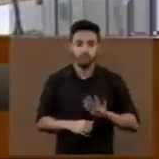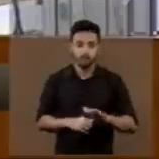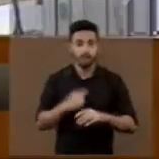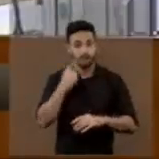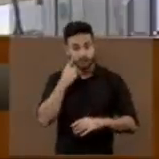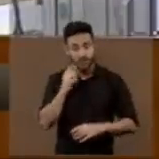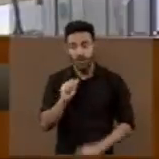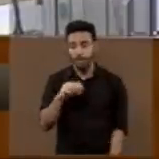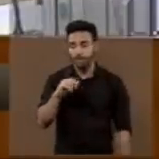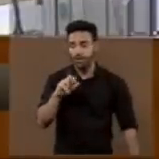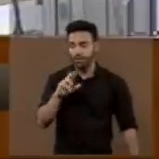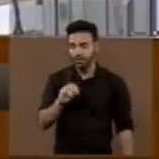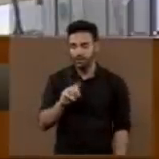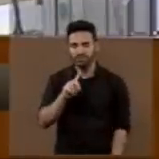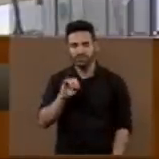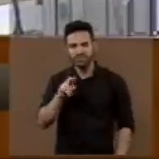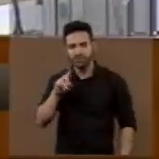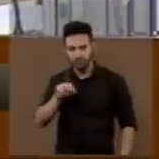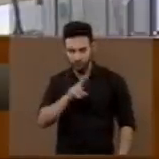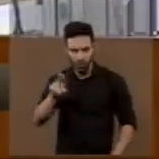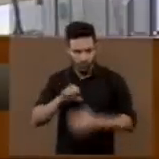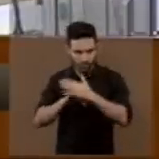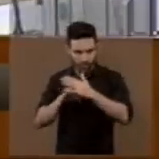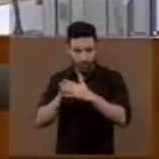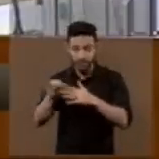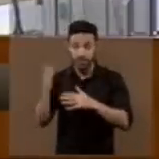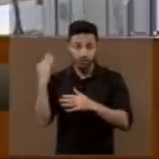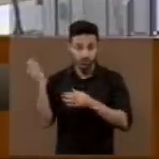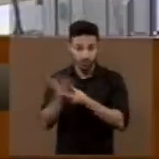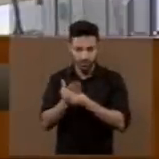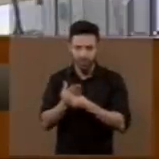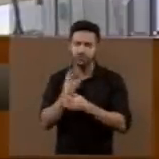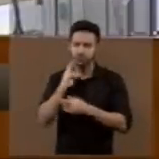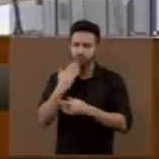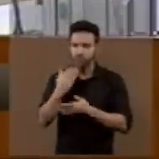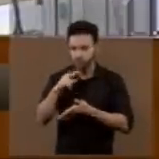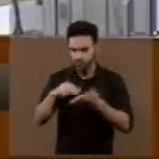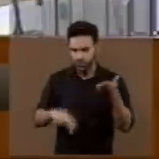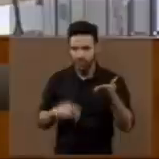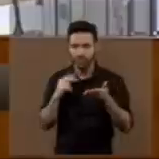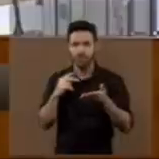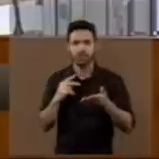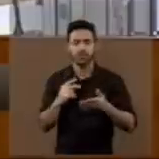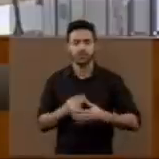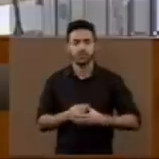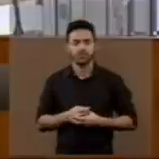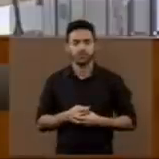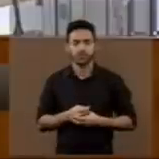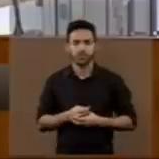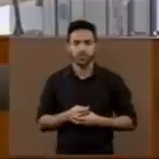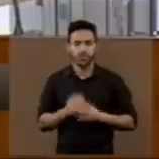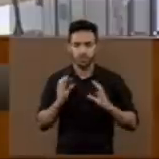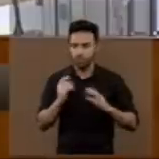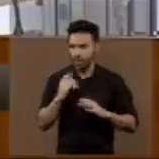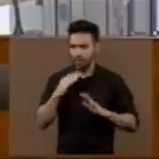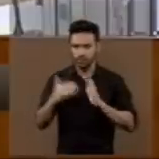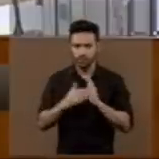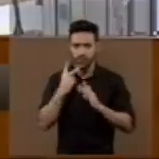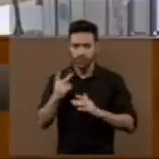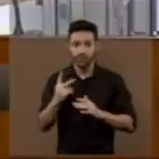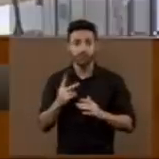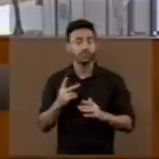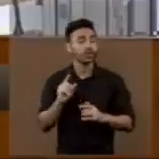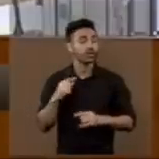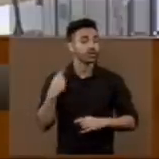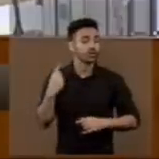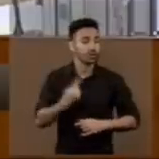América Virgin, que nós, naquele recurso extraordinário que Vossa Excelência pediu vista, que eu fiz referência, quase todos aqui, nós